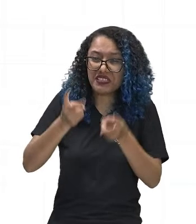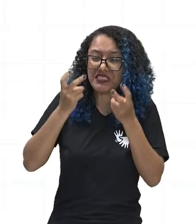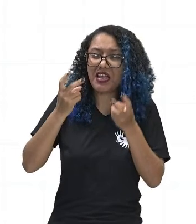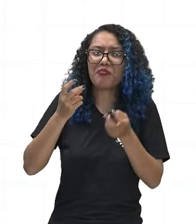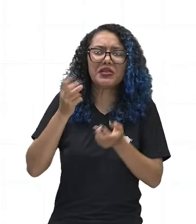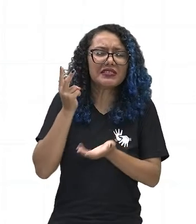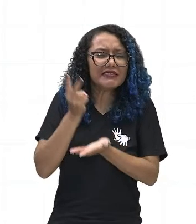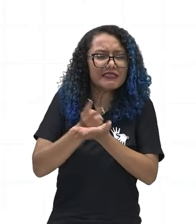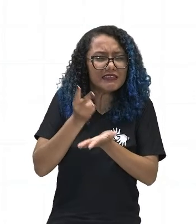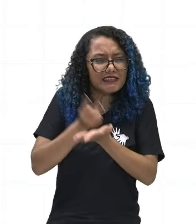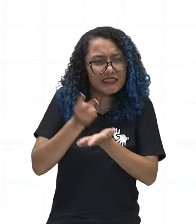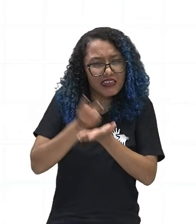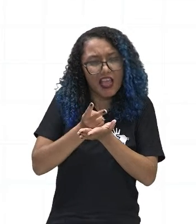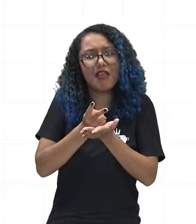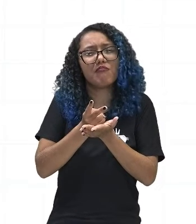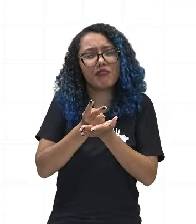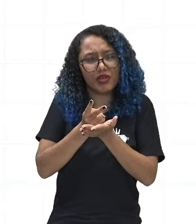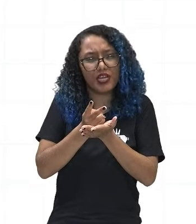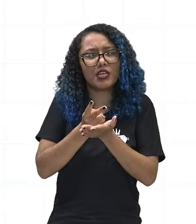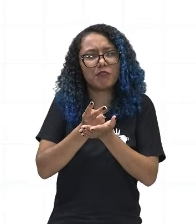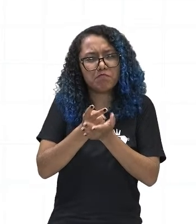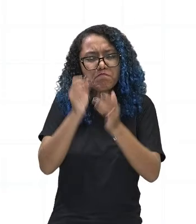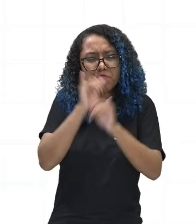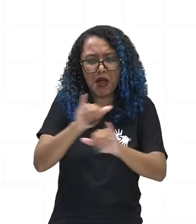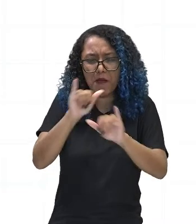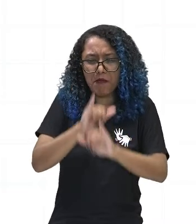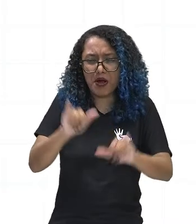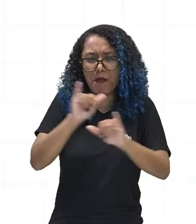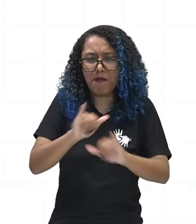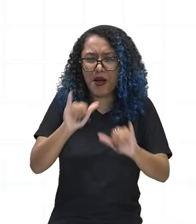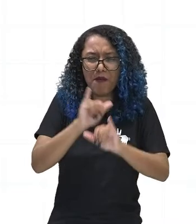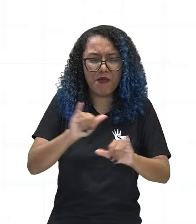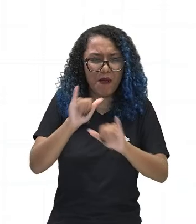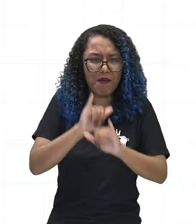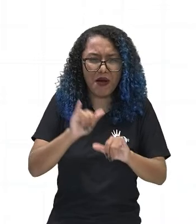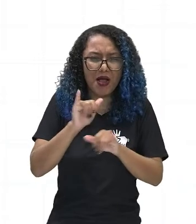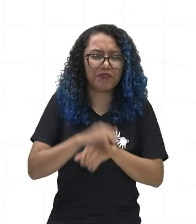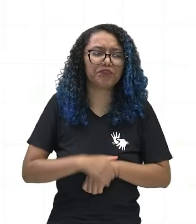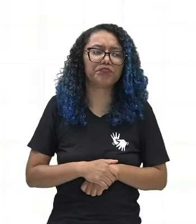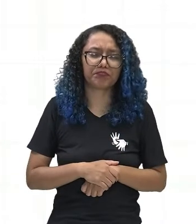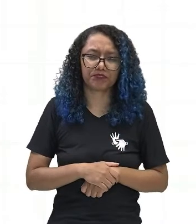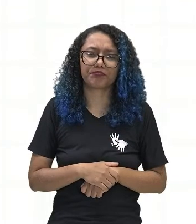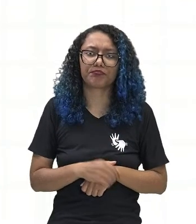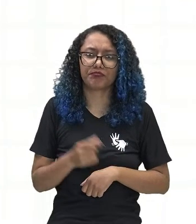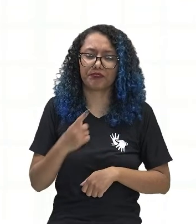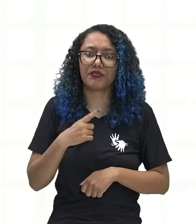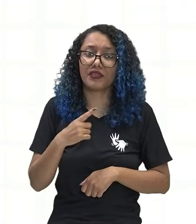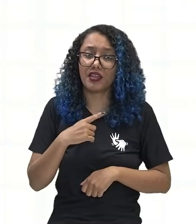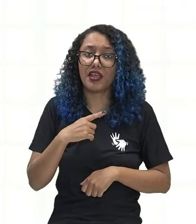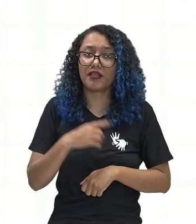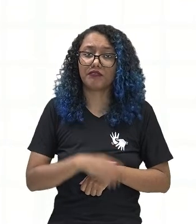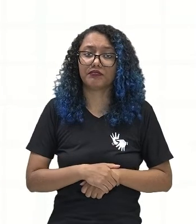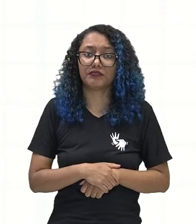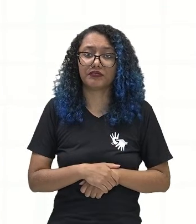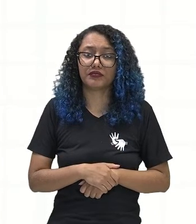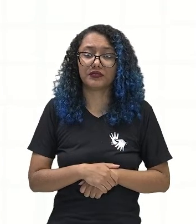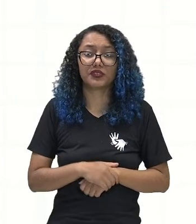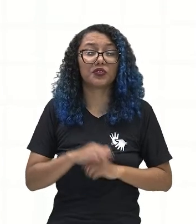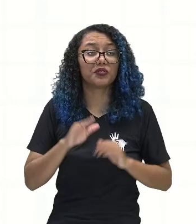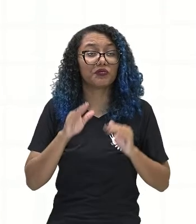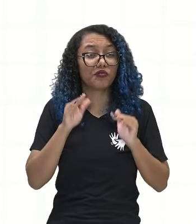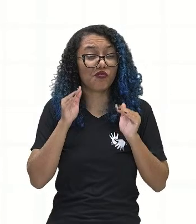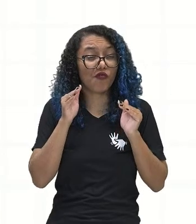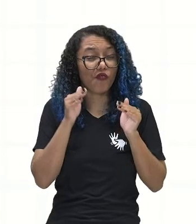cercado, né, de publicidade, exatamente para te levar, para te induzir, para